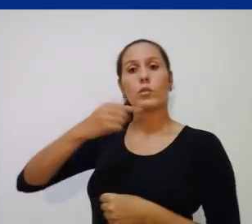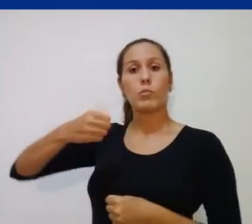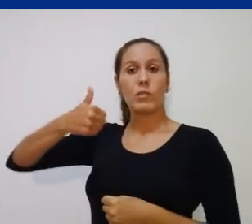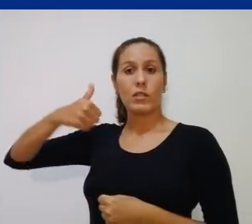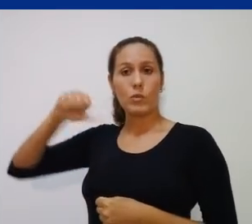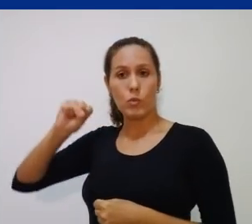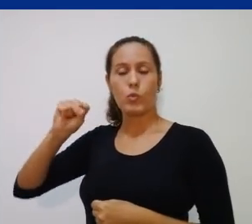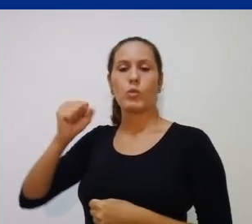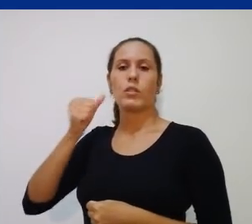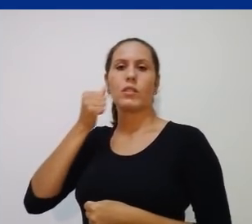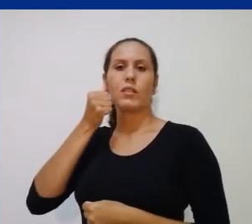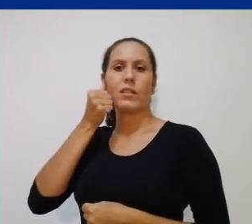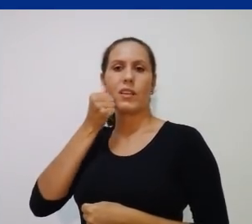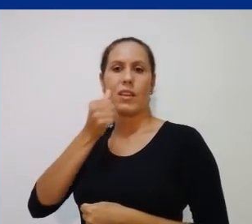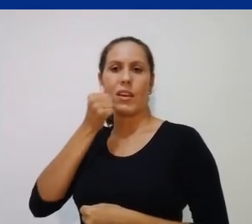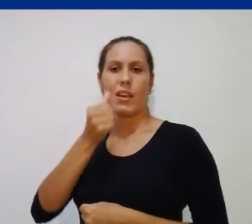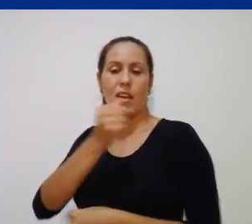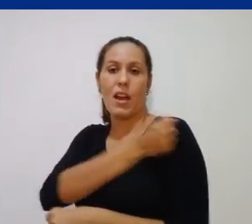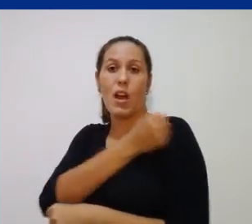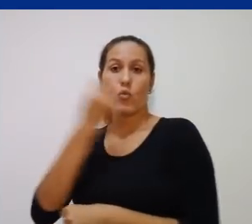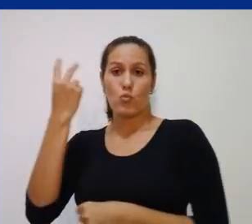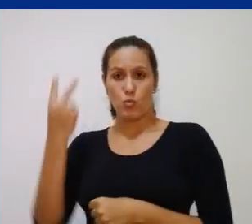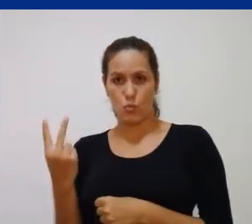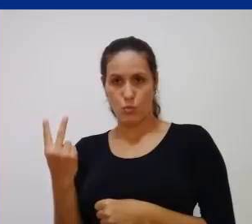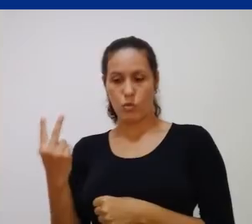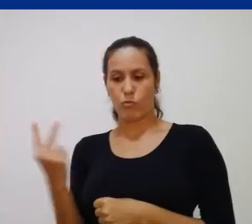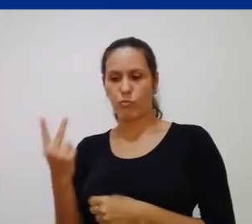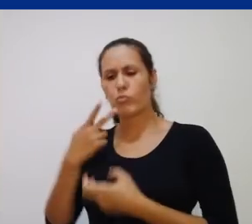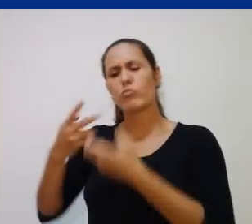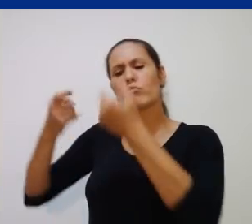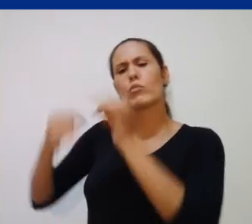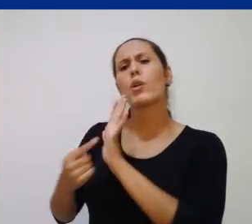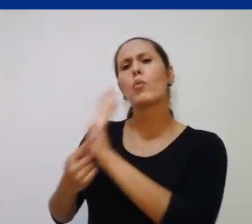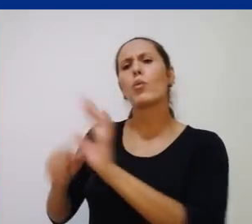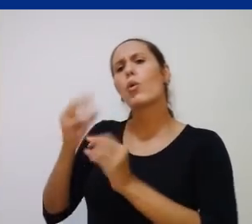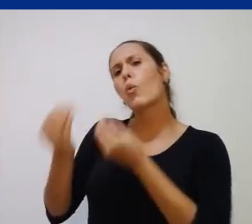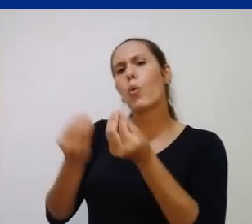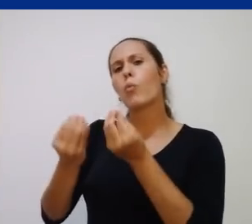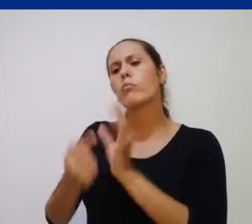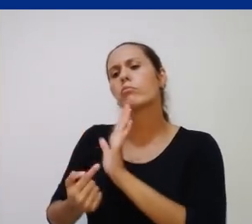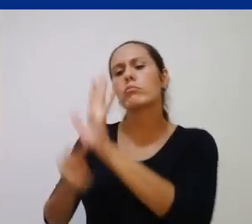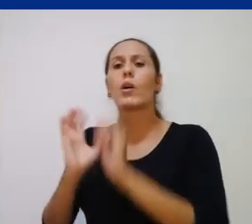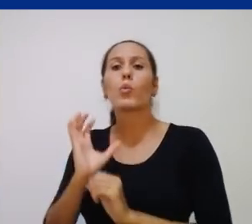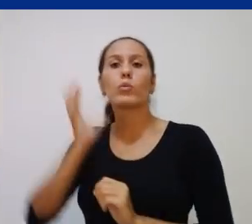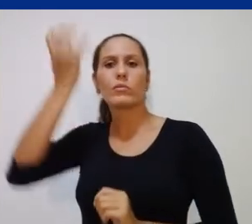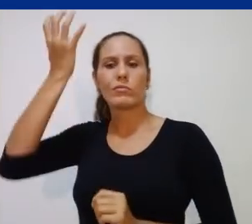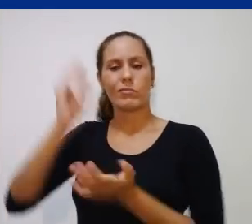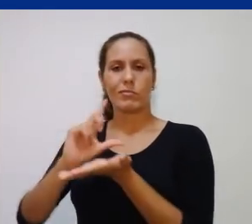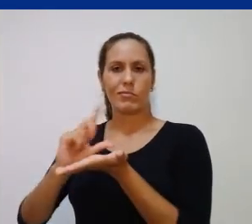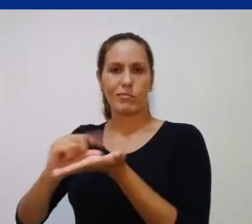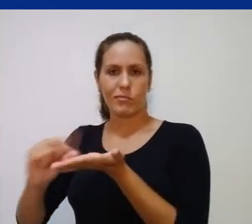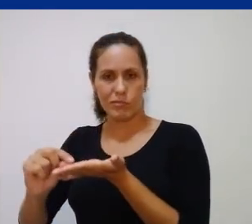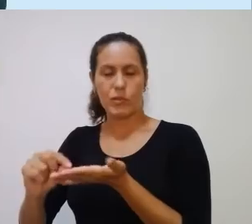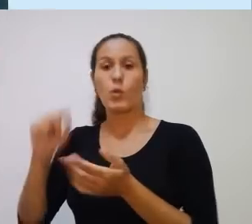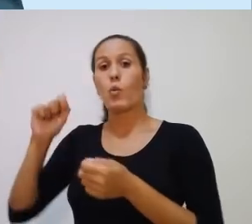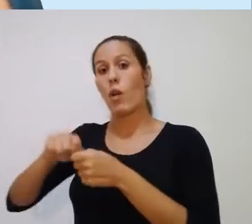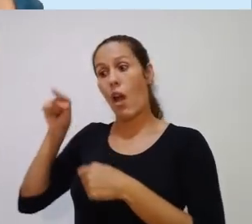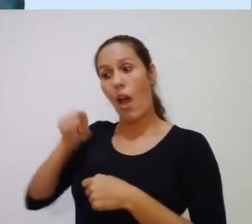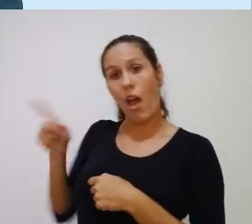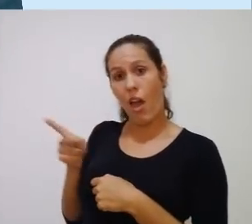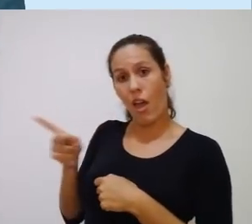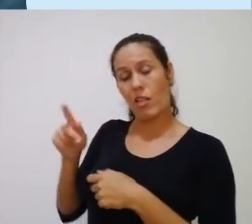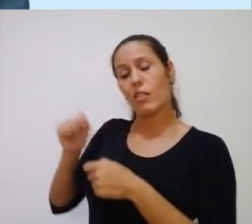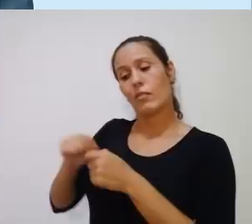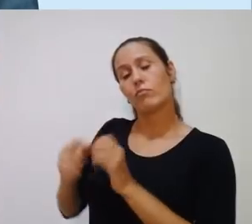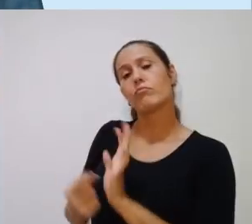a Cauane e a Alicia. Ambas mostraram como foi produzido o artigo científico. Fizeram a apresentação desse